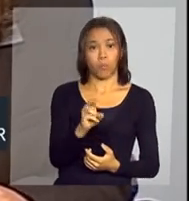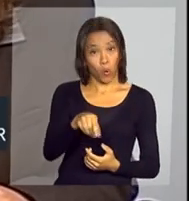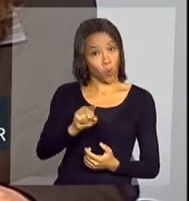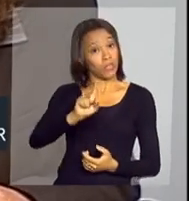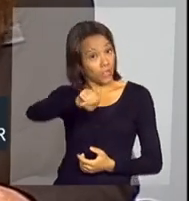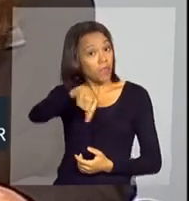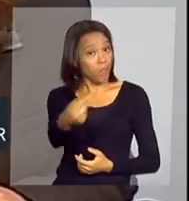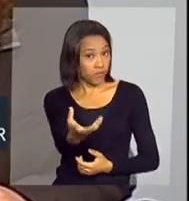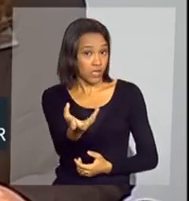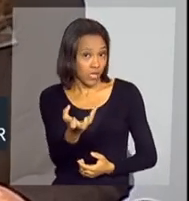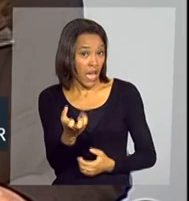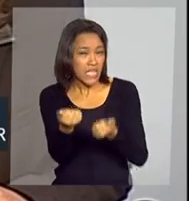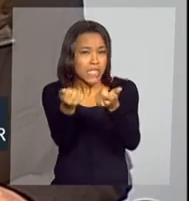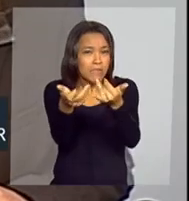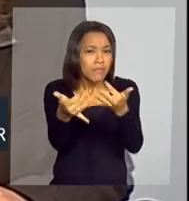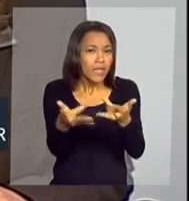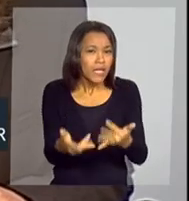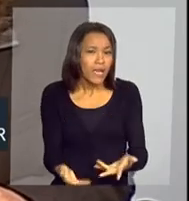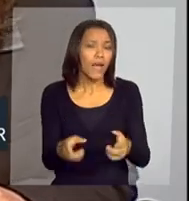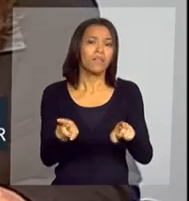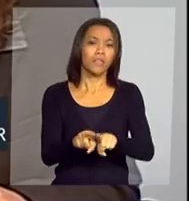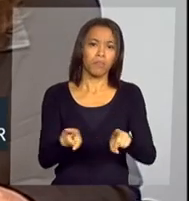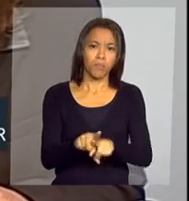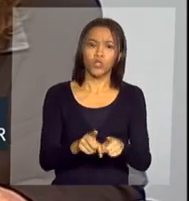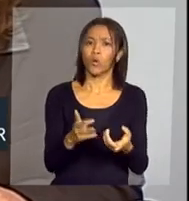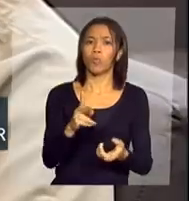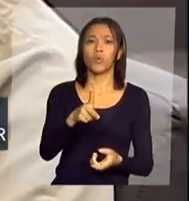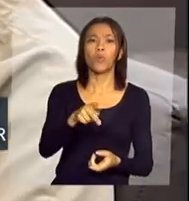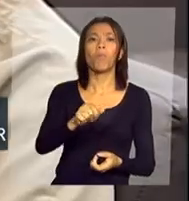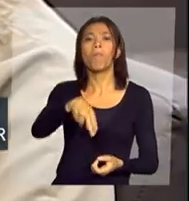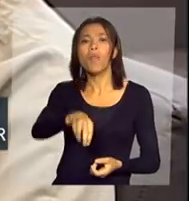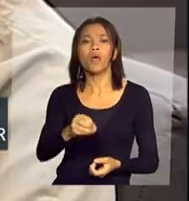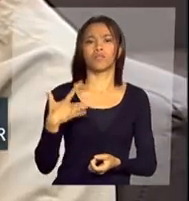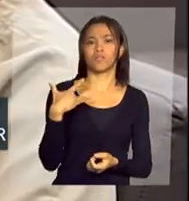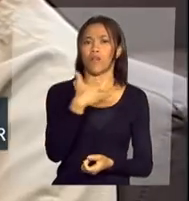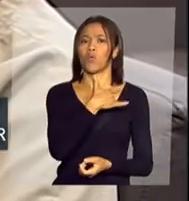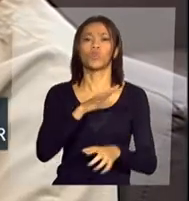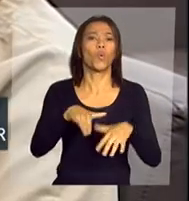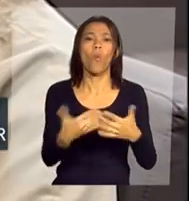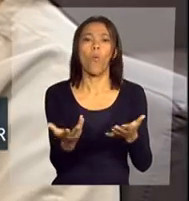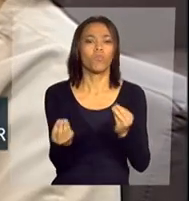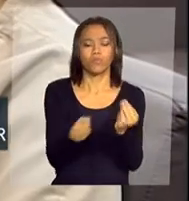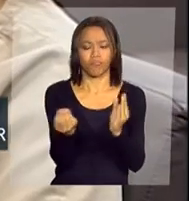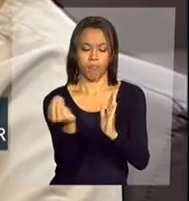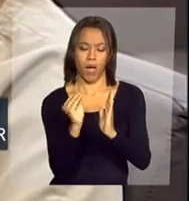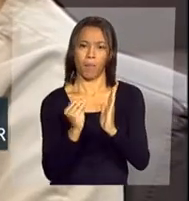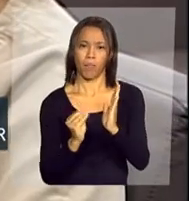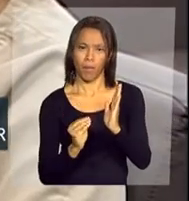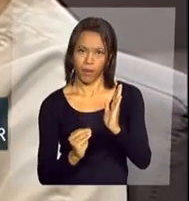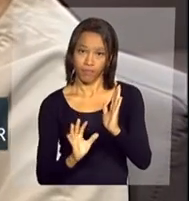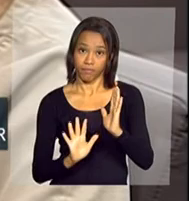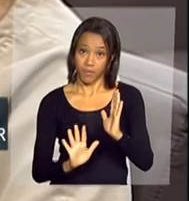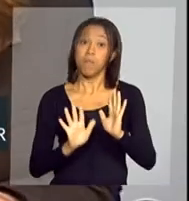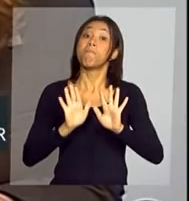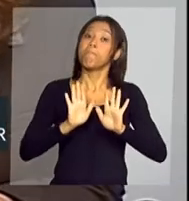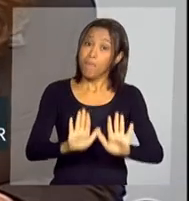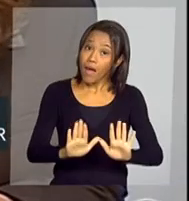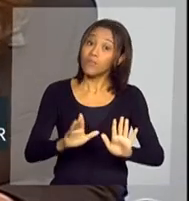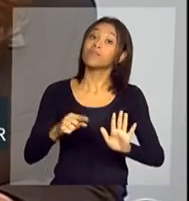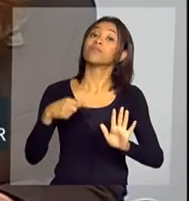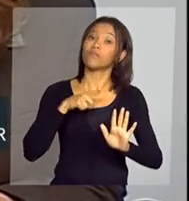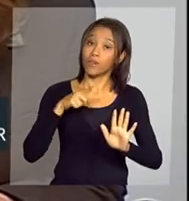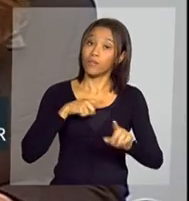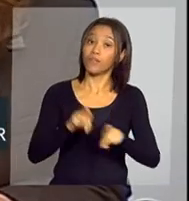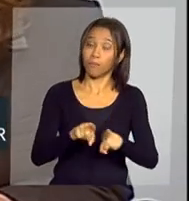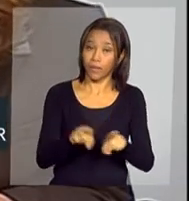NBR queira fazer o detalhamento do plano de saúde para você ver onde o plano de saúde está catalogado tá mas o plano de saúde é